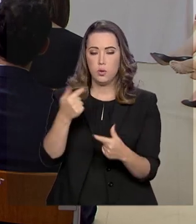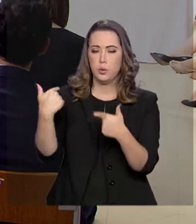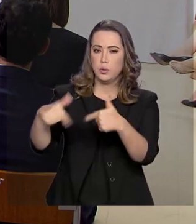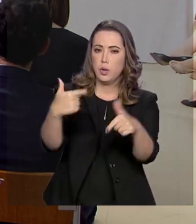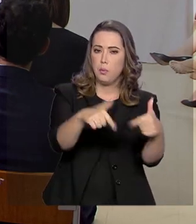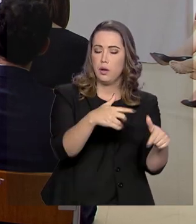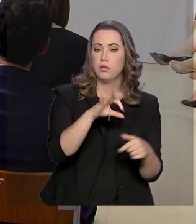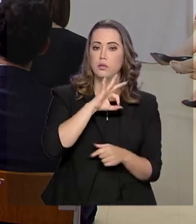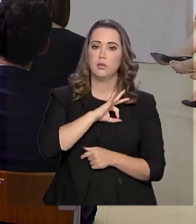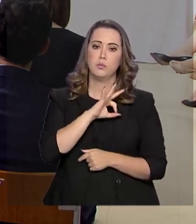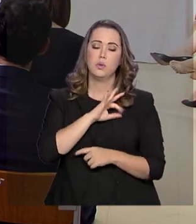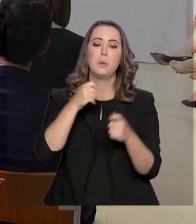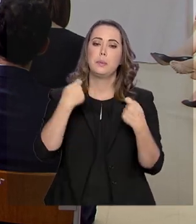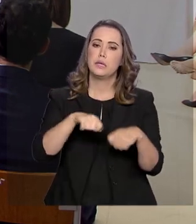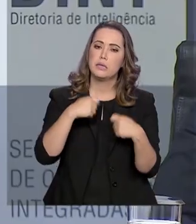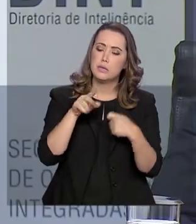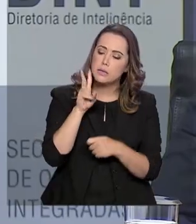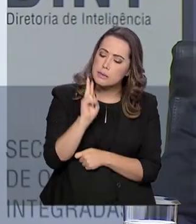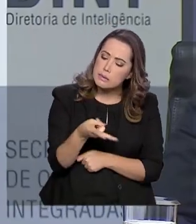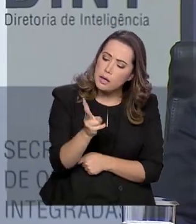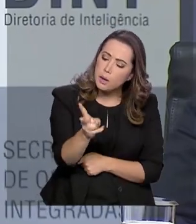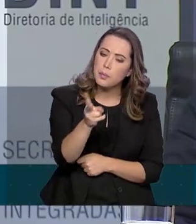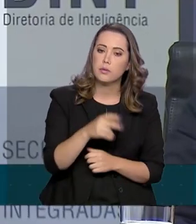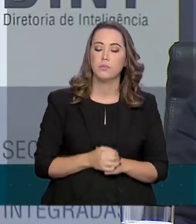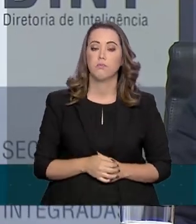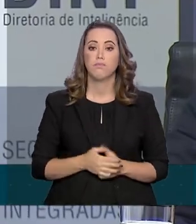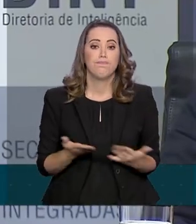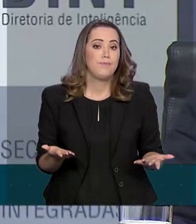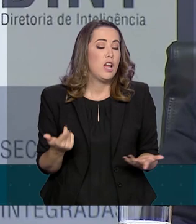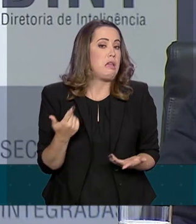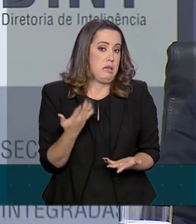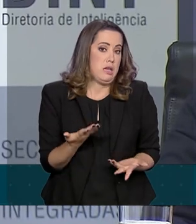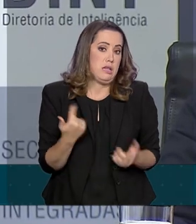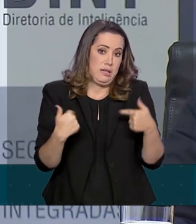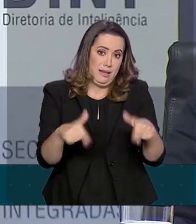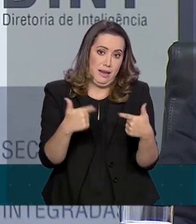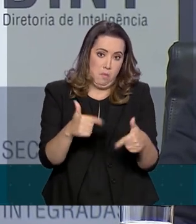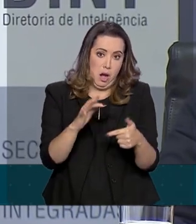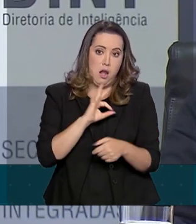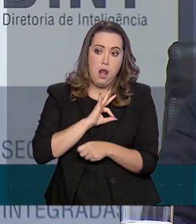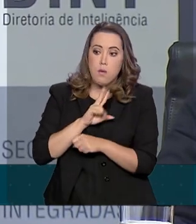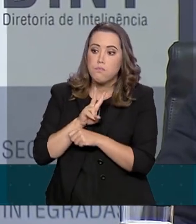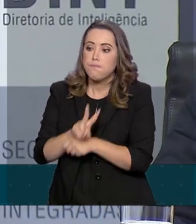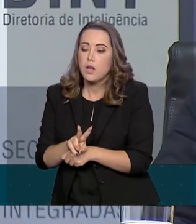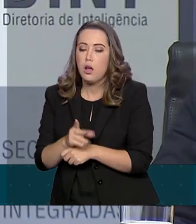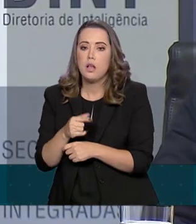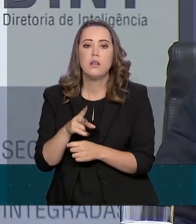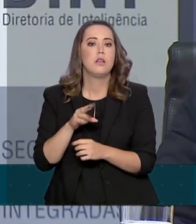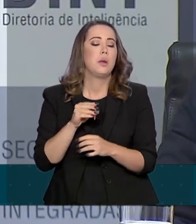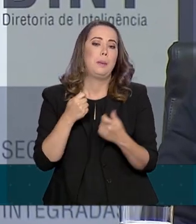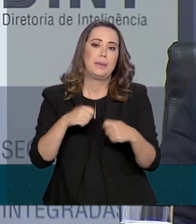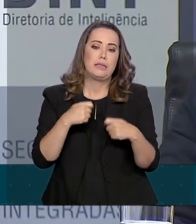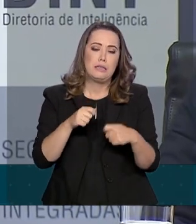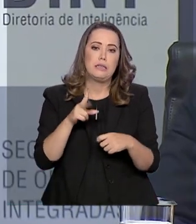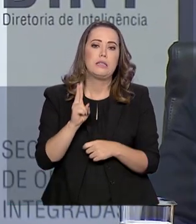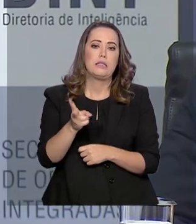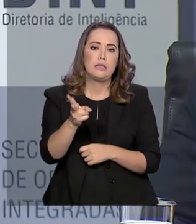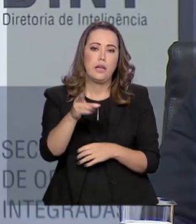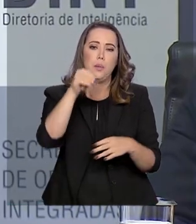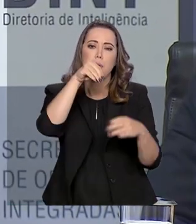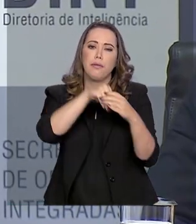forças policiais tem que ser contínuo. Esse trabalho tem que ser realizado dentro de casa. O trabalho